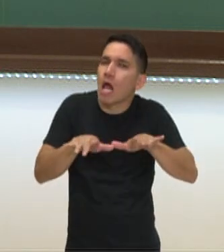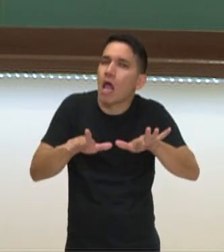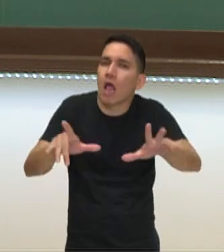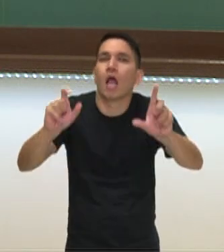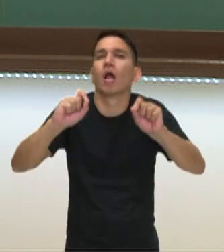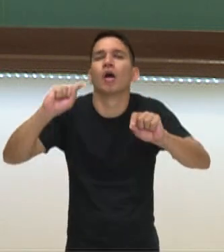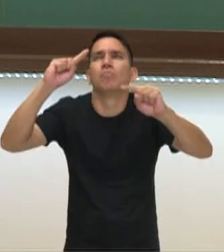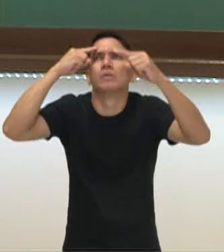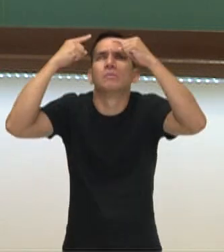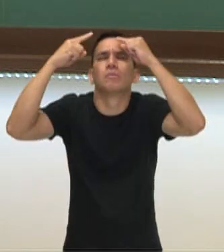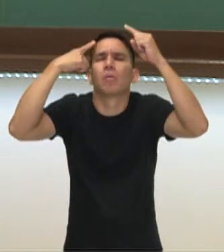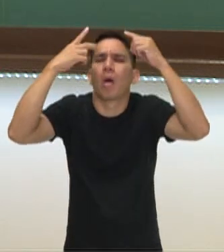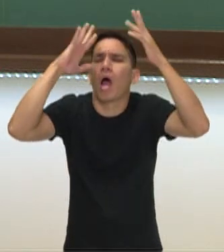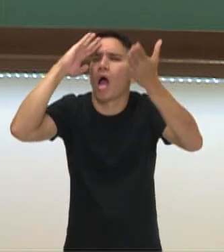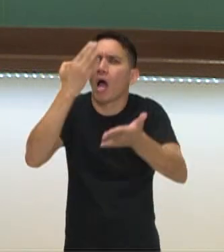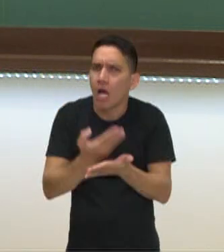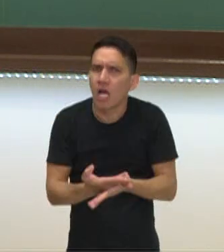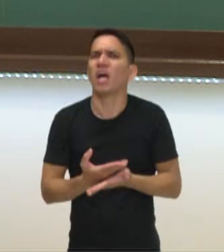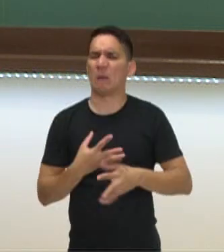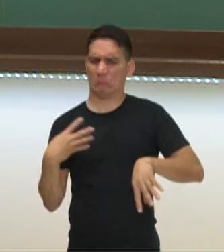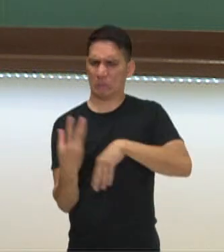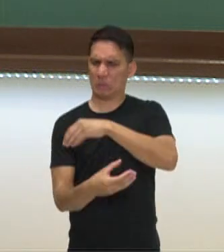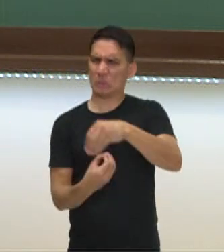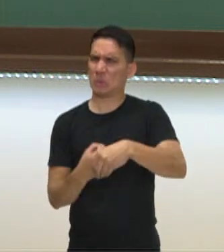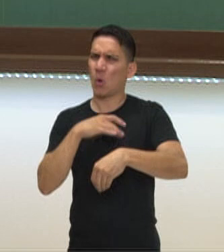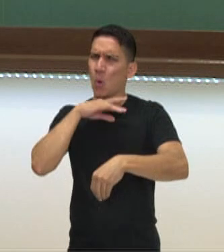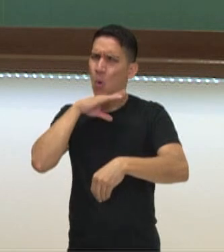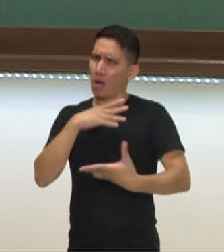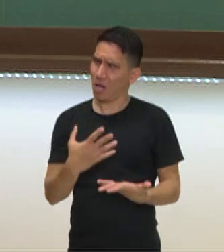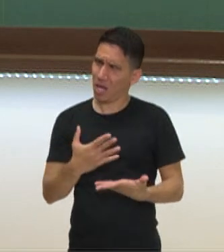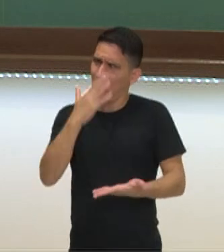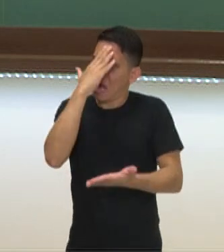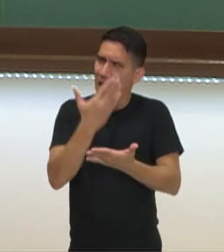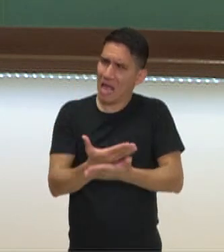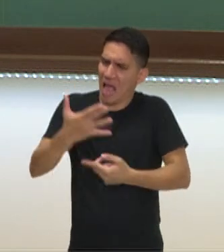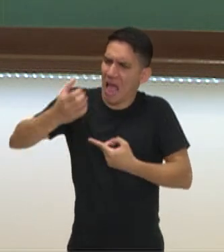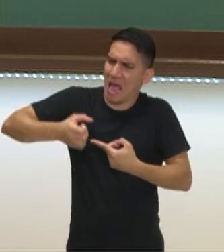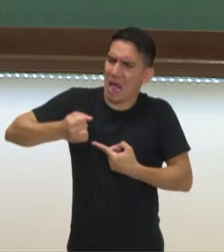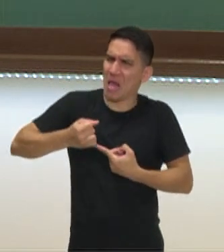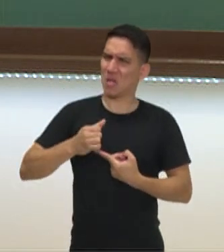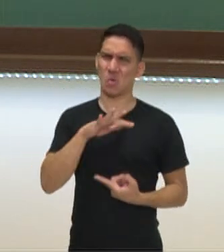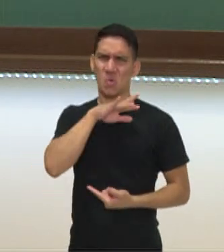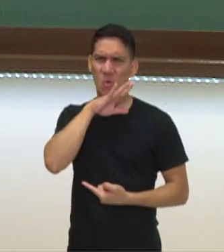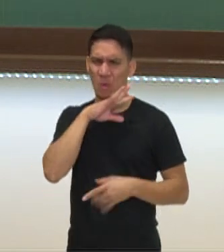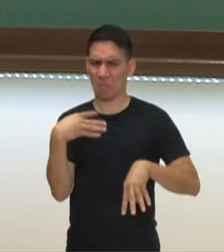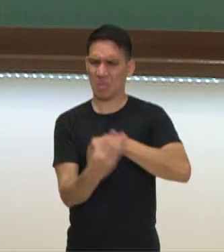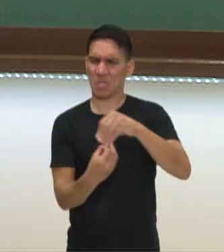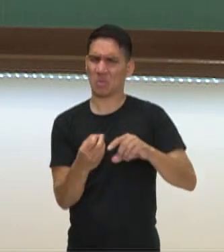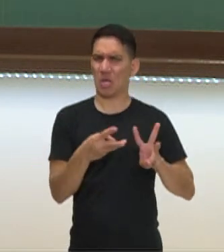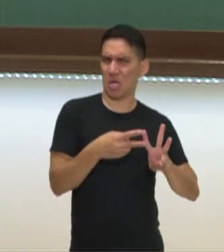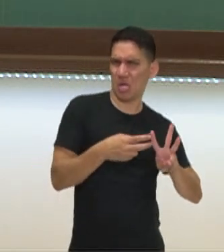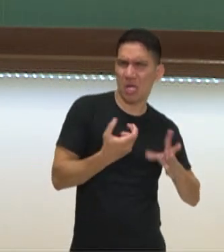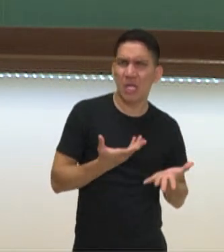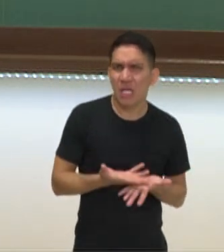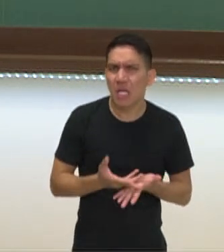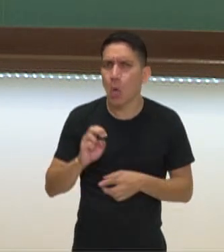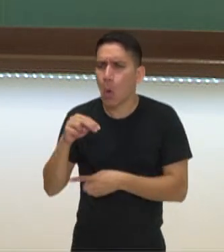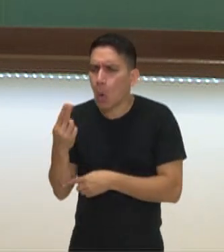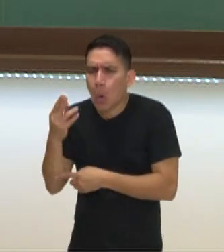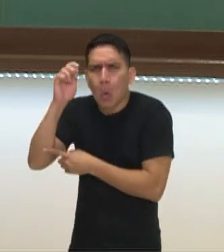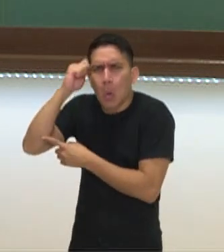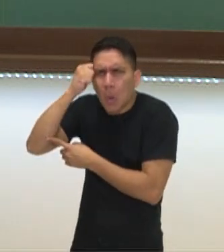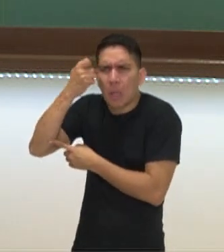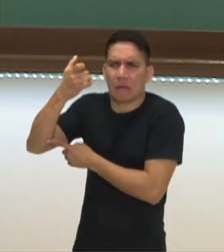mistura de povos era algo ruim, né, que contaminaria a raça branca, misturar-se com povos indígenas, povos negros.